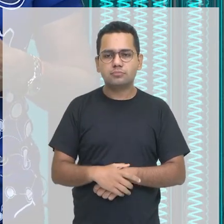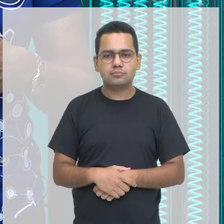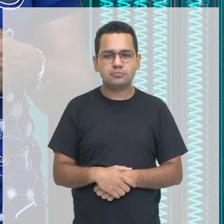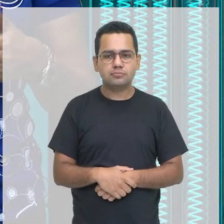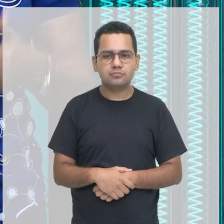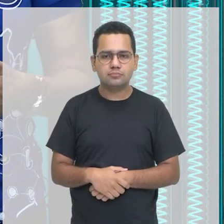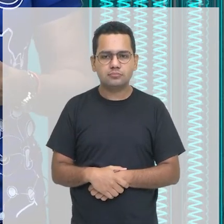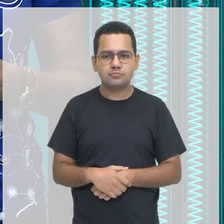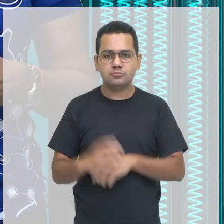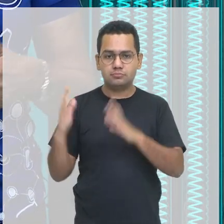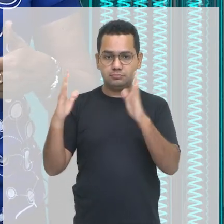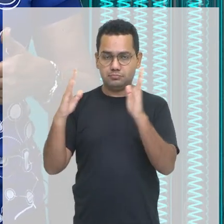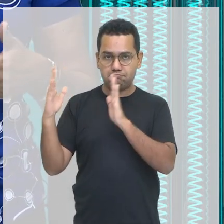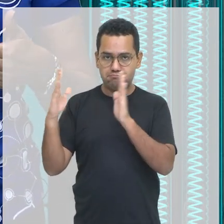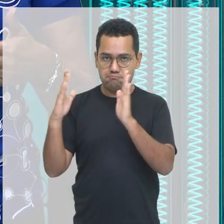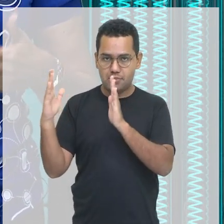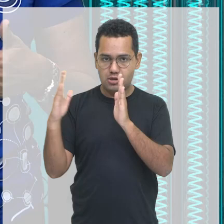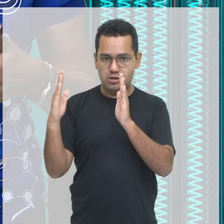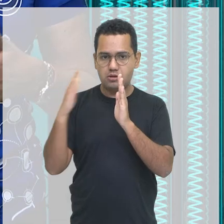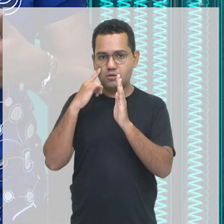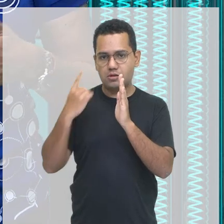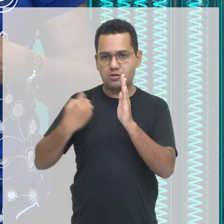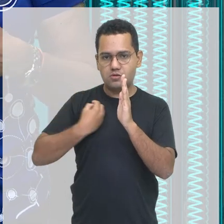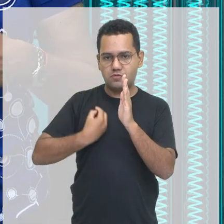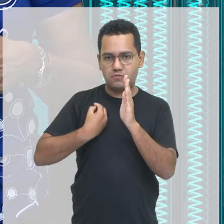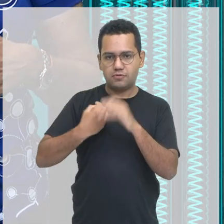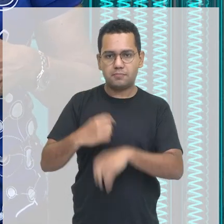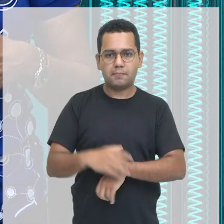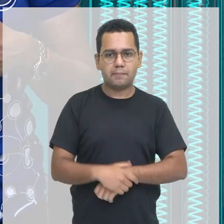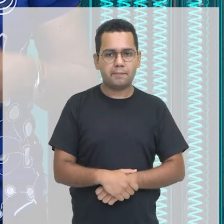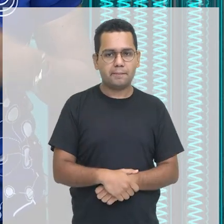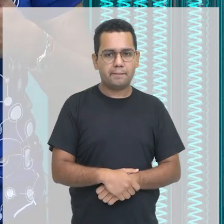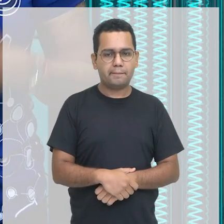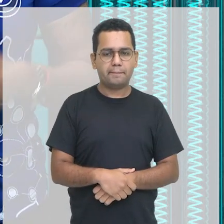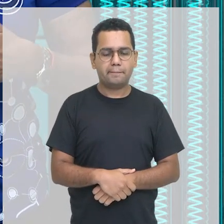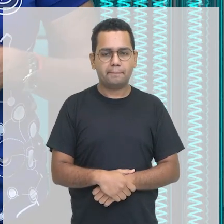a data de nascimento, 1872 a